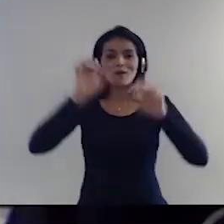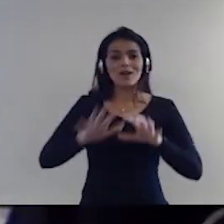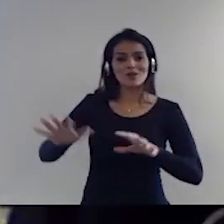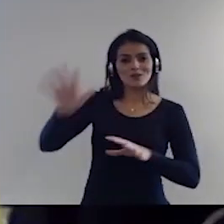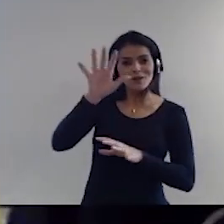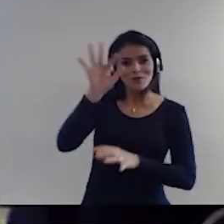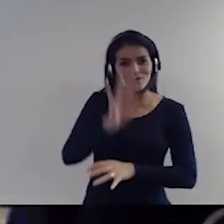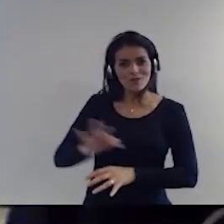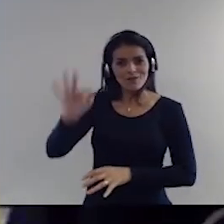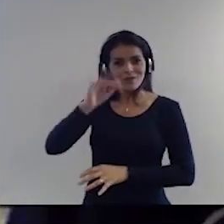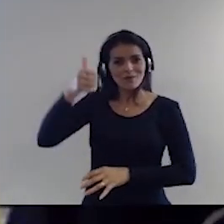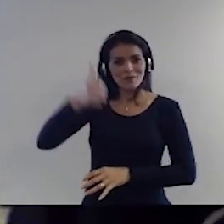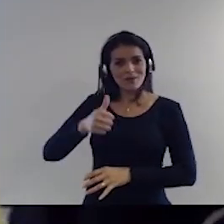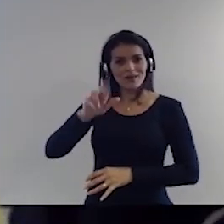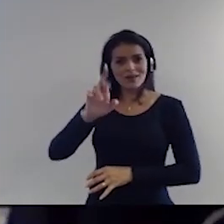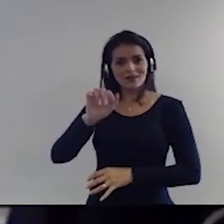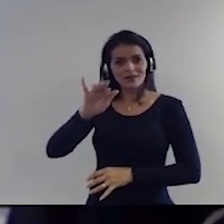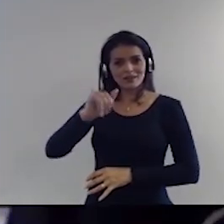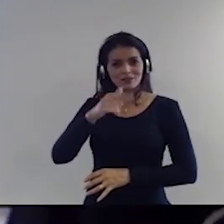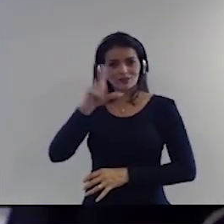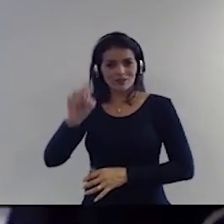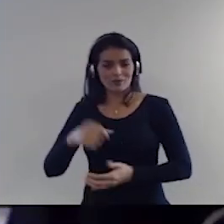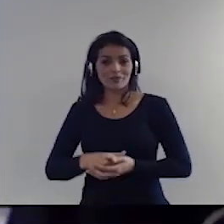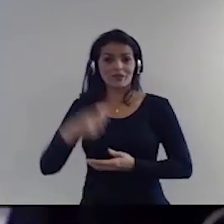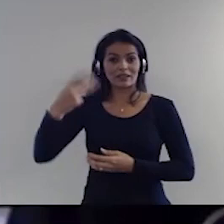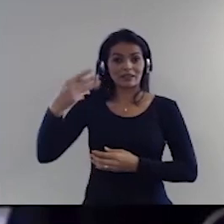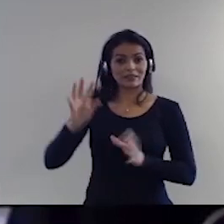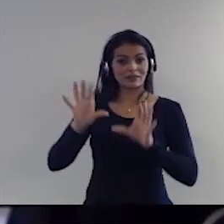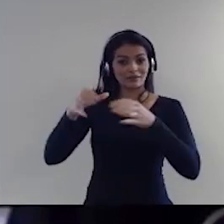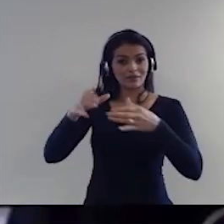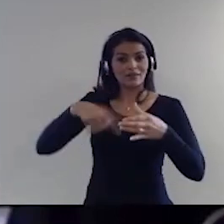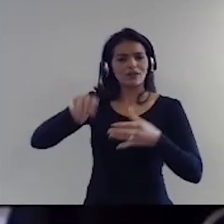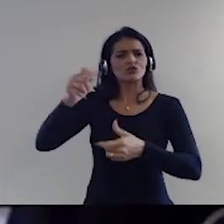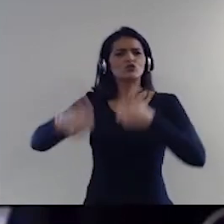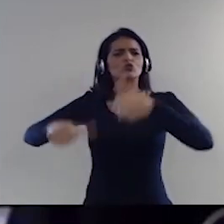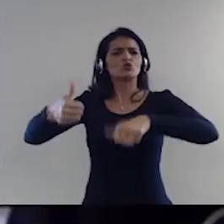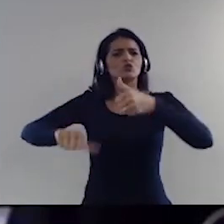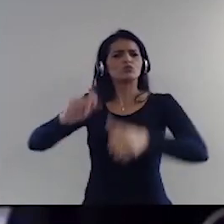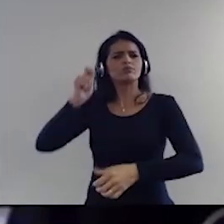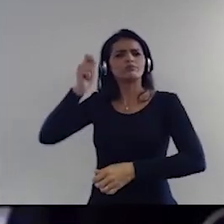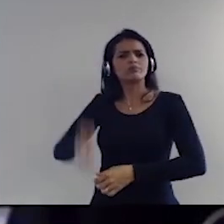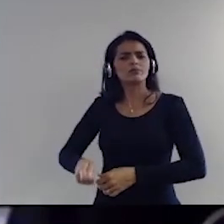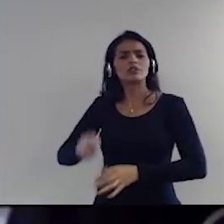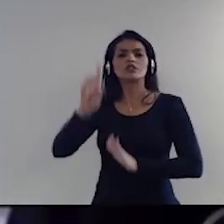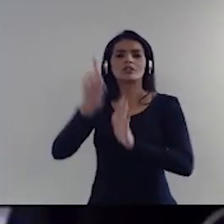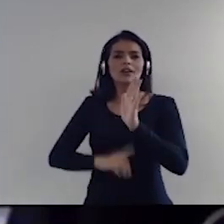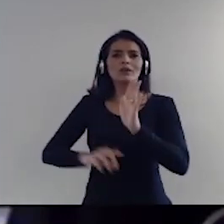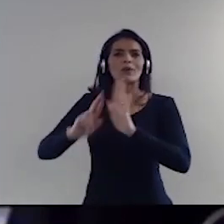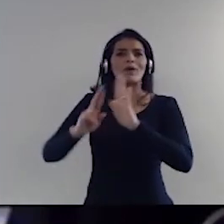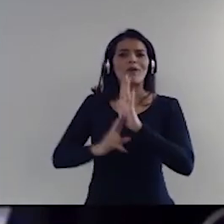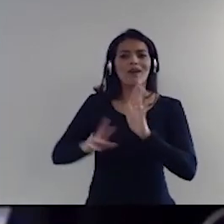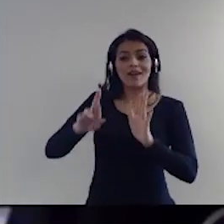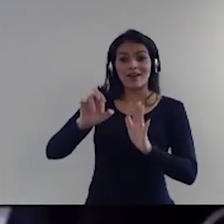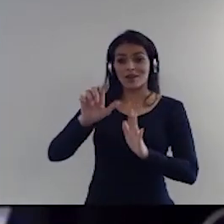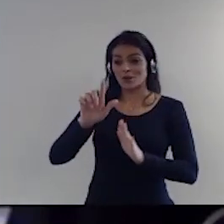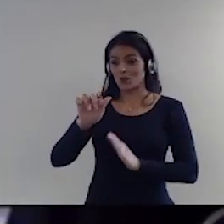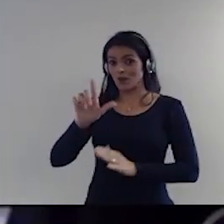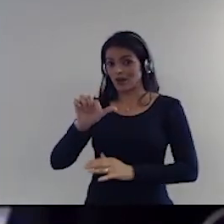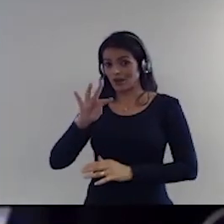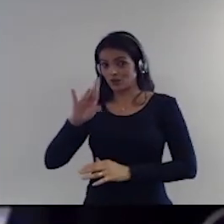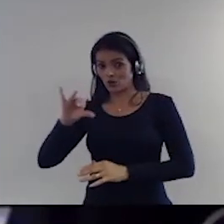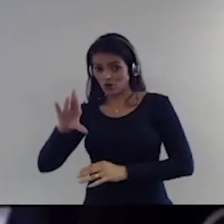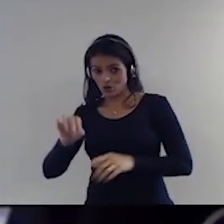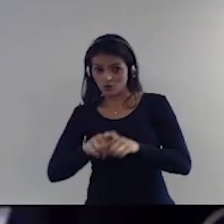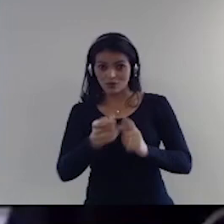Região, especificamente a 3ª seção que julga, dentre outras matérias, em especial Direito Regulatório, Econômico,